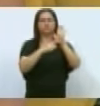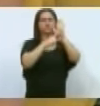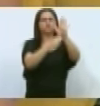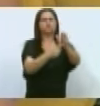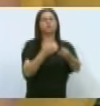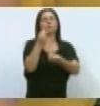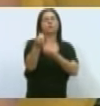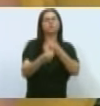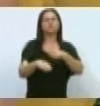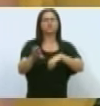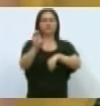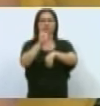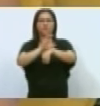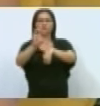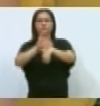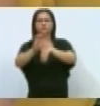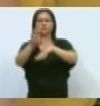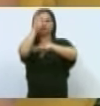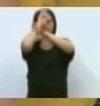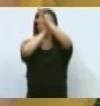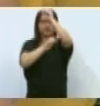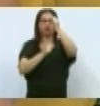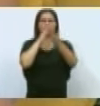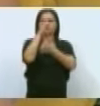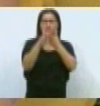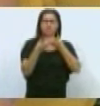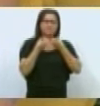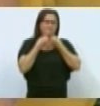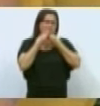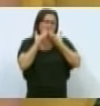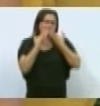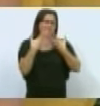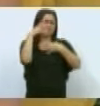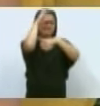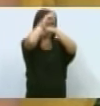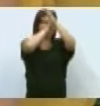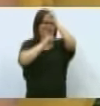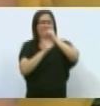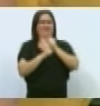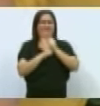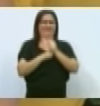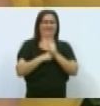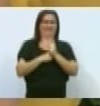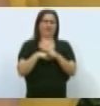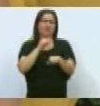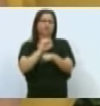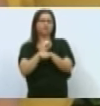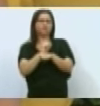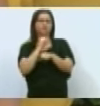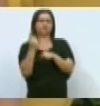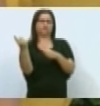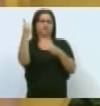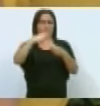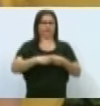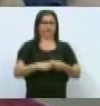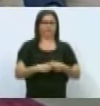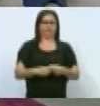que é um curso de Libras. E você vai ver como é gostoso aprender. É super interessante. É. Um rápido intervalo, a gente já volta já já.